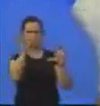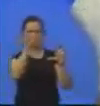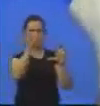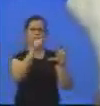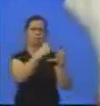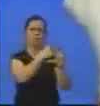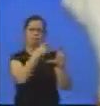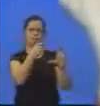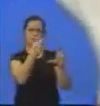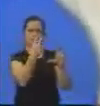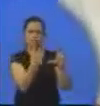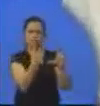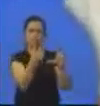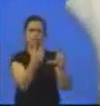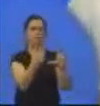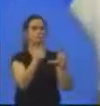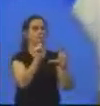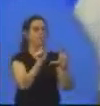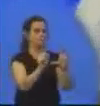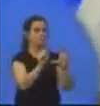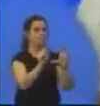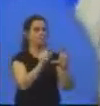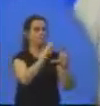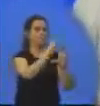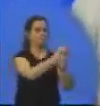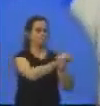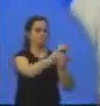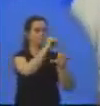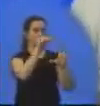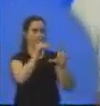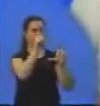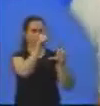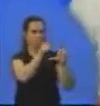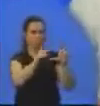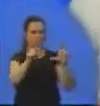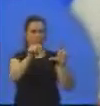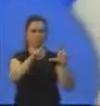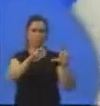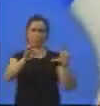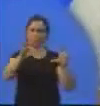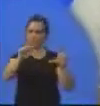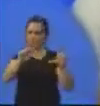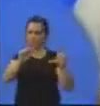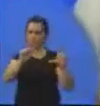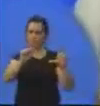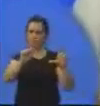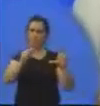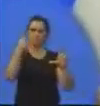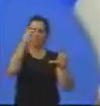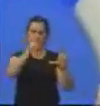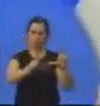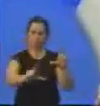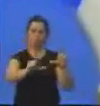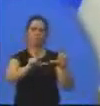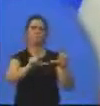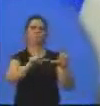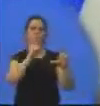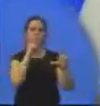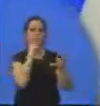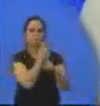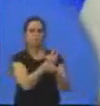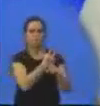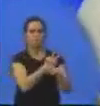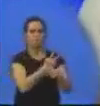menos 2. Então, começa por esse. Menos 2, tira do domínio, reta tracejada. É uma assíntota. Depois, você foi procurar